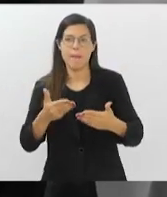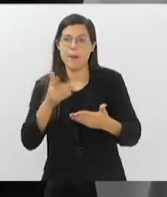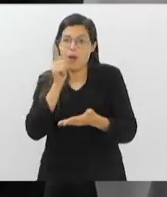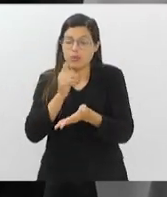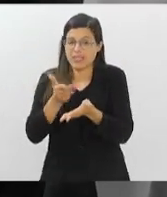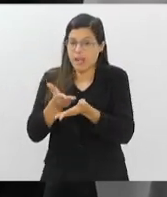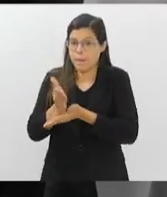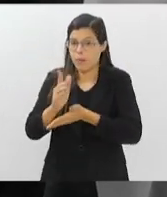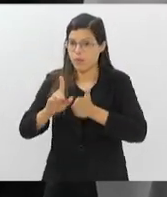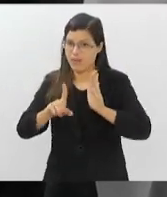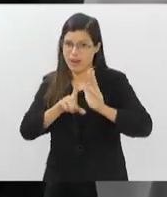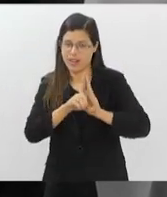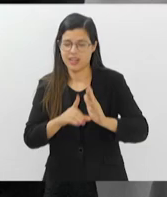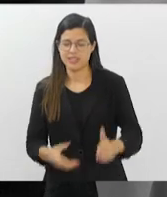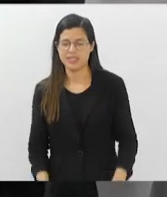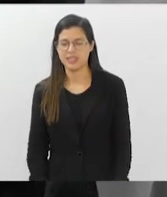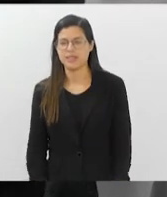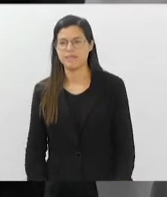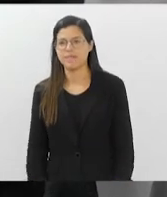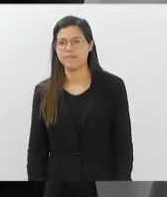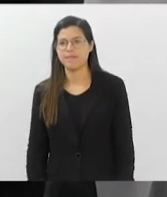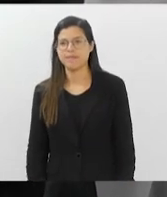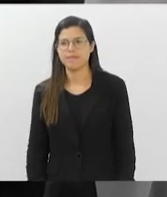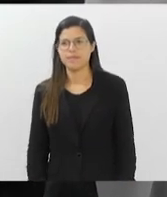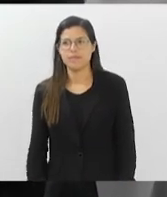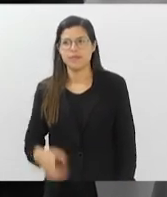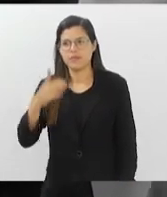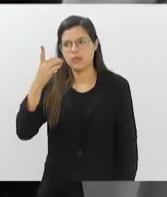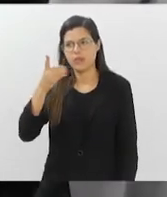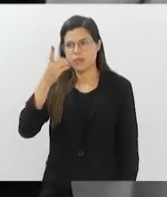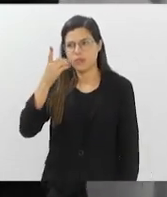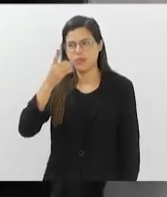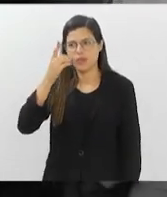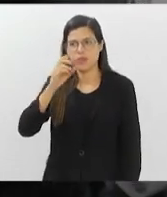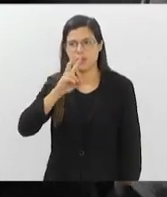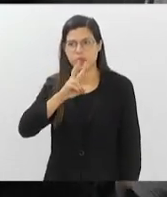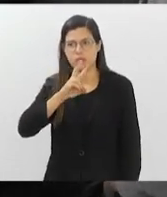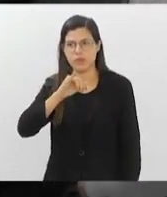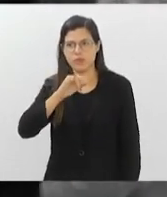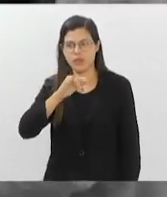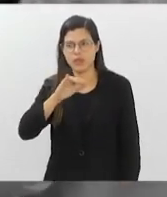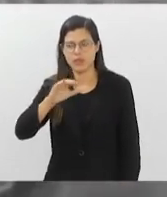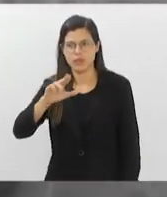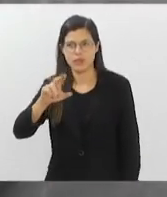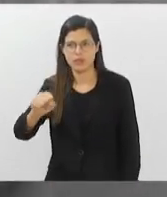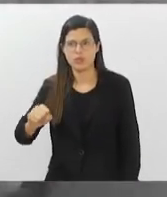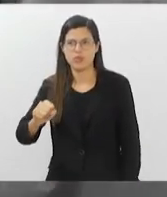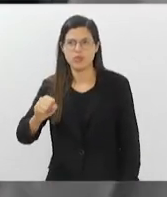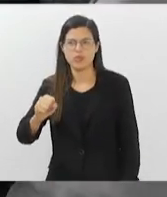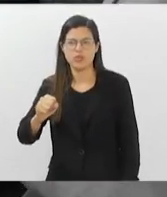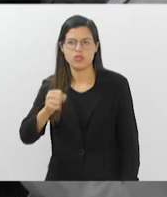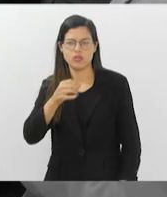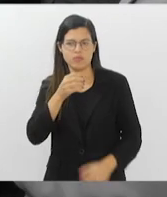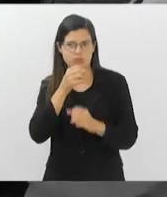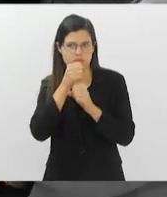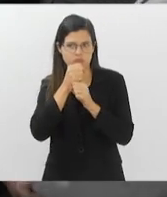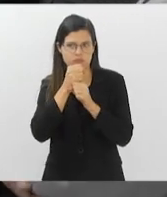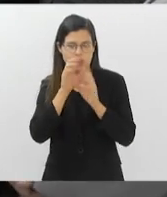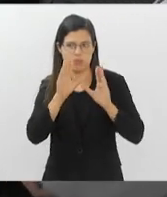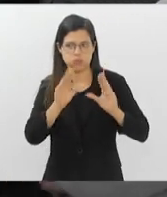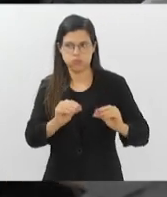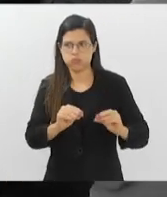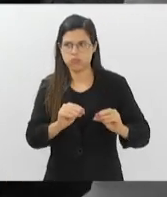plenário. O microfone está desligado? Deputado Cozzolino. Está desligado o microfone? Deputado Cozzolino, está desligado o microfone.